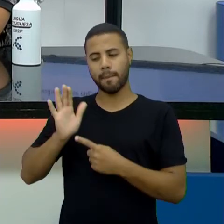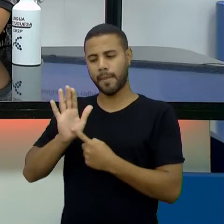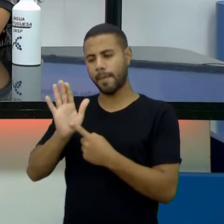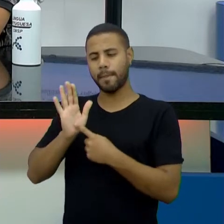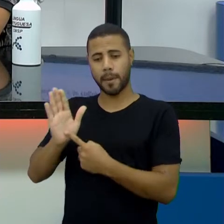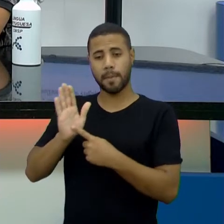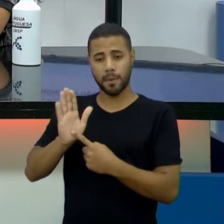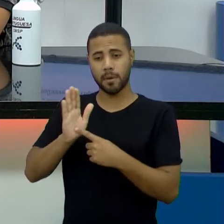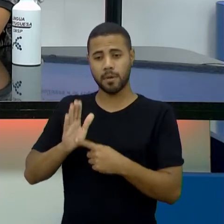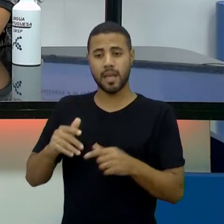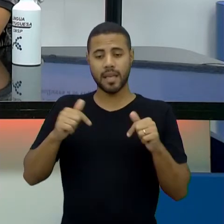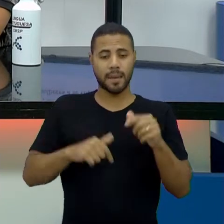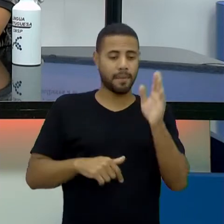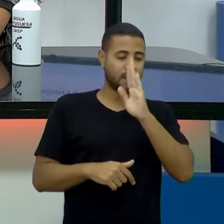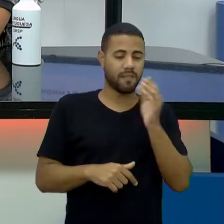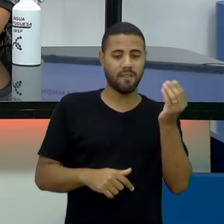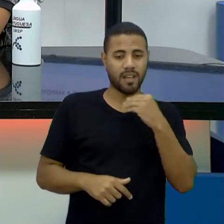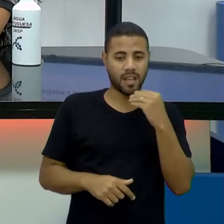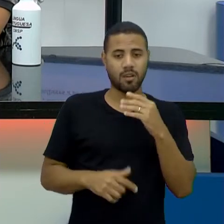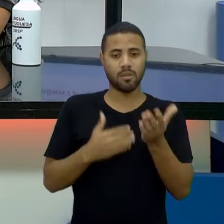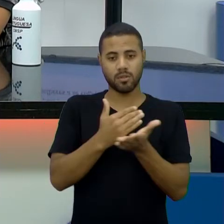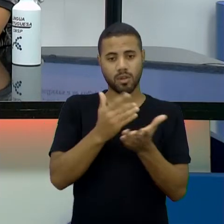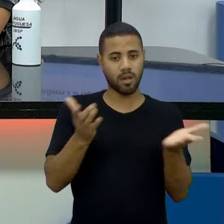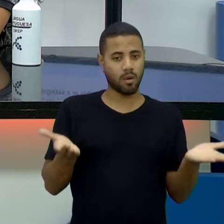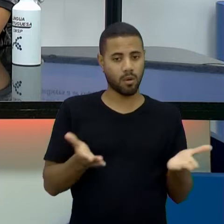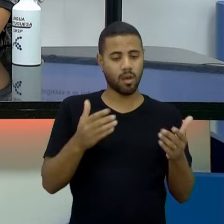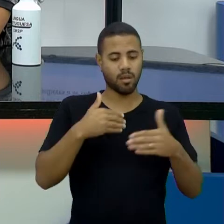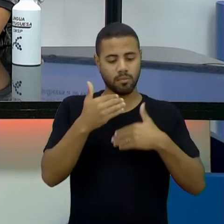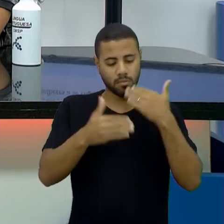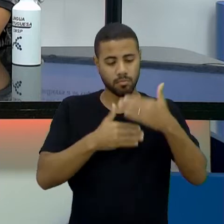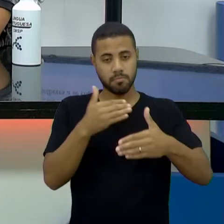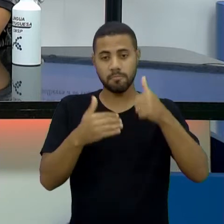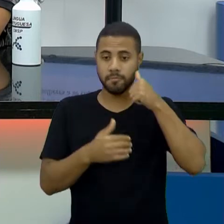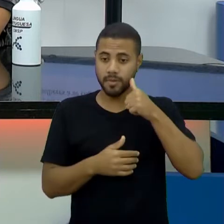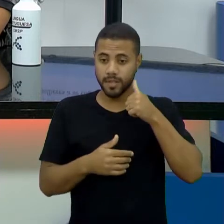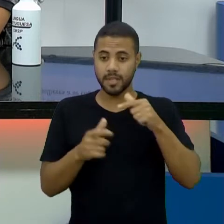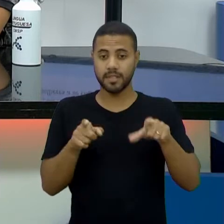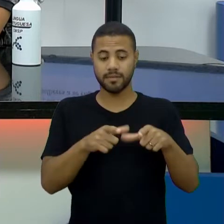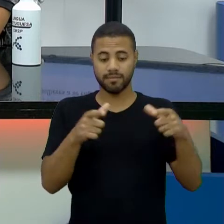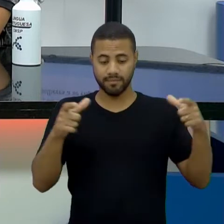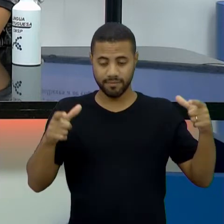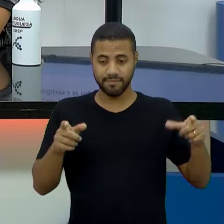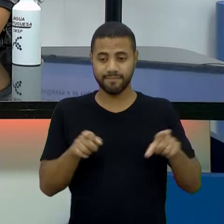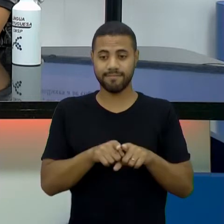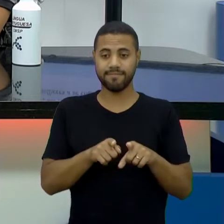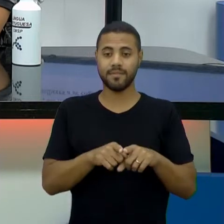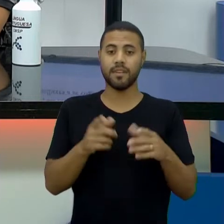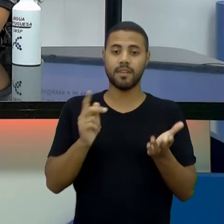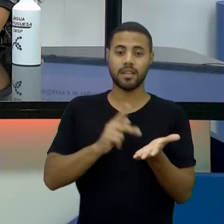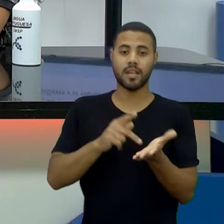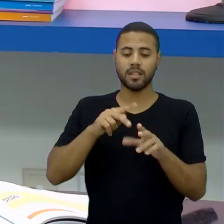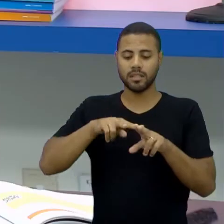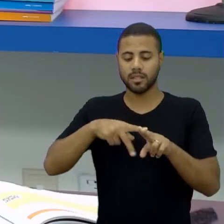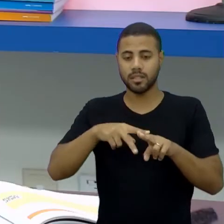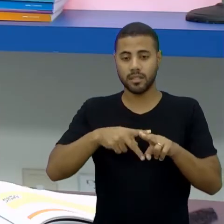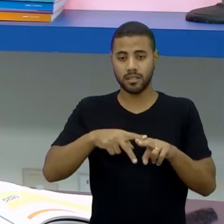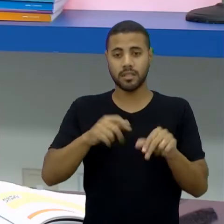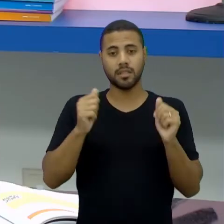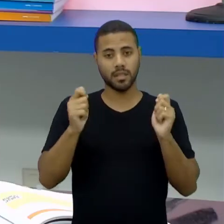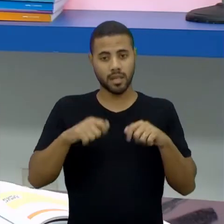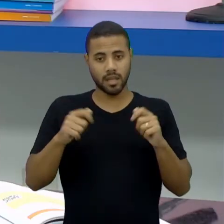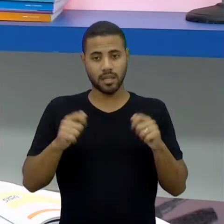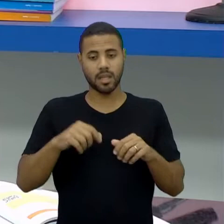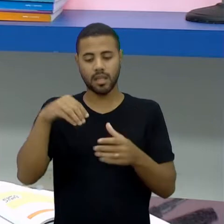tudo. Mas no Brasil realmente foi a Olimpíada das Mulheres. Exato. E aí todas essas modalidades esportivas, inclusive a do skate, ontem eu falei que era possível tentar